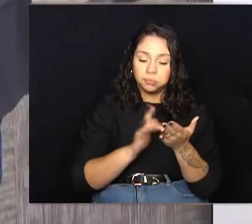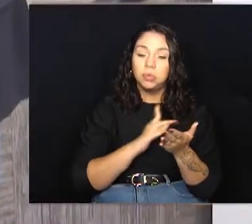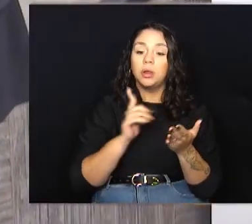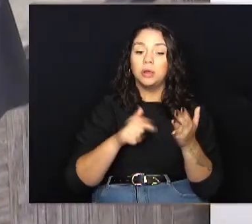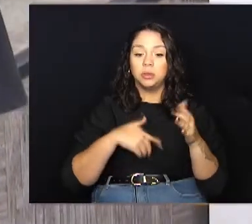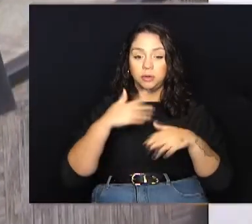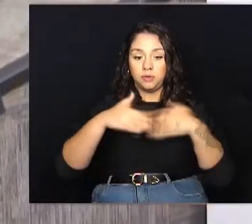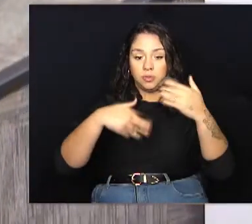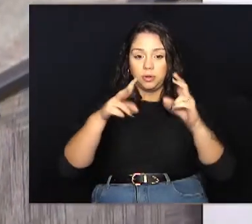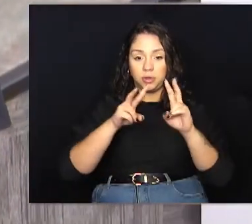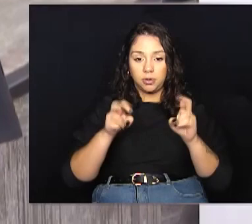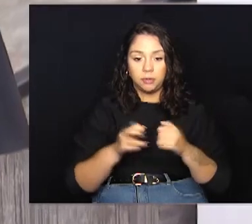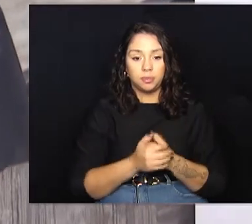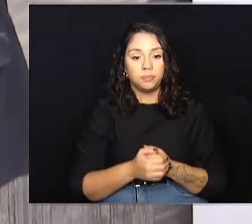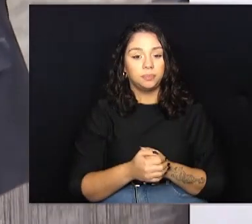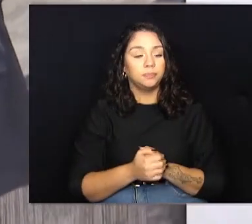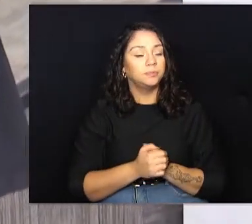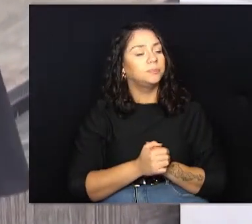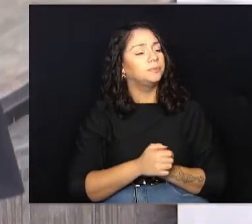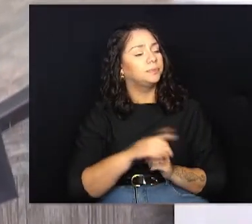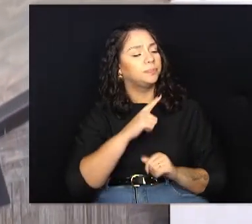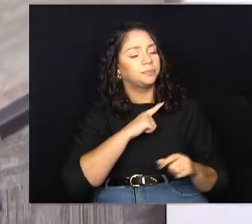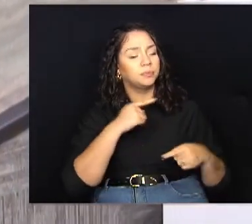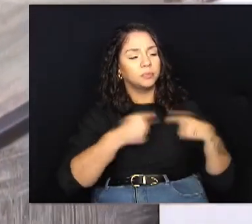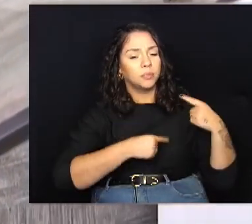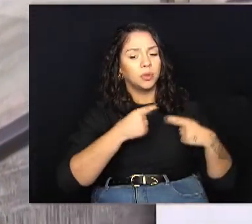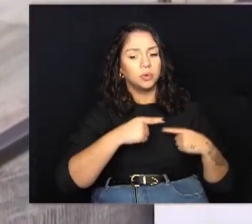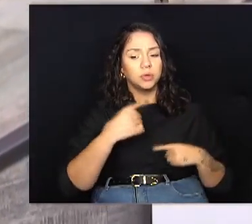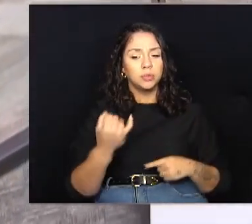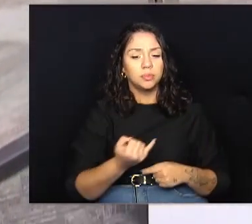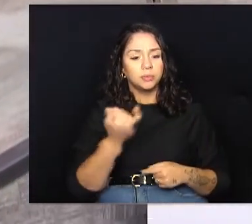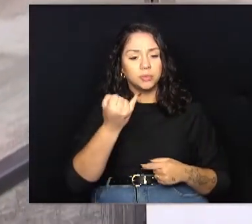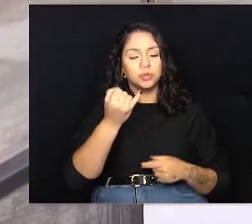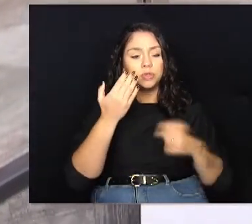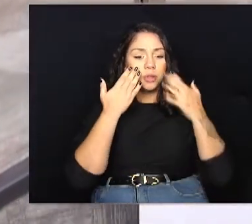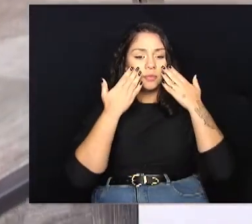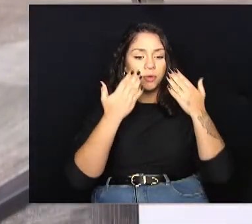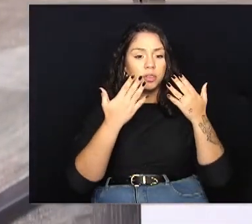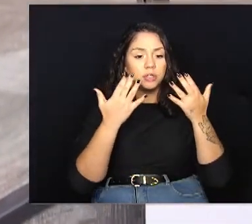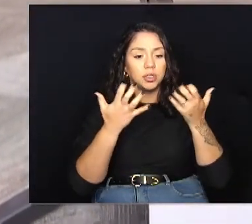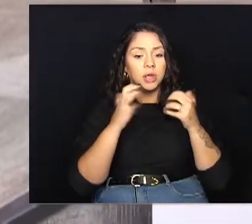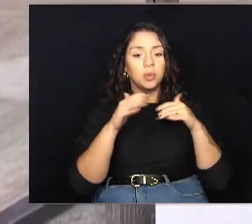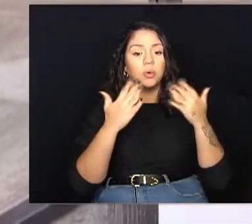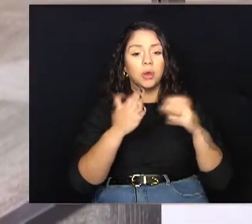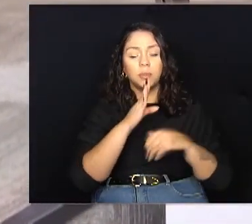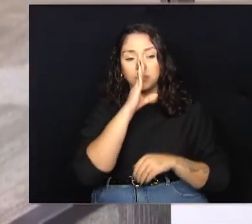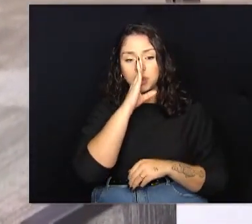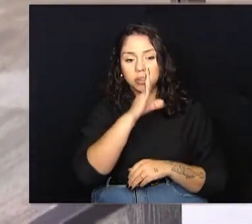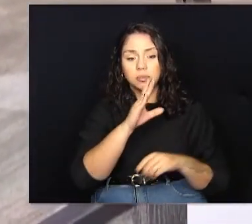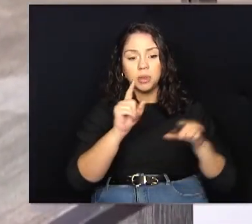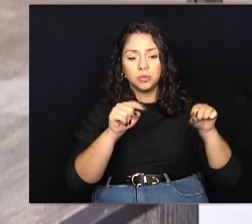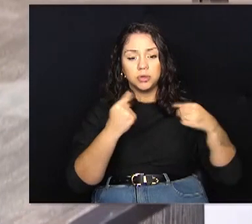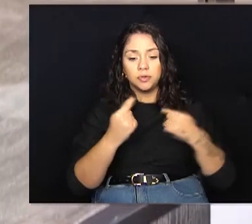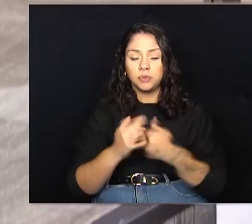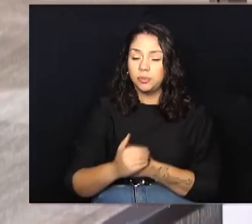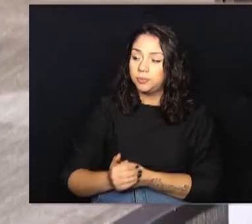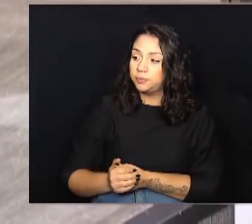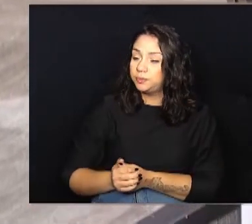gente tantos debates importantes que a frente pretende trazer aqui qual será o maior desafio